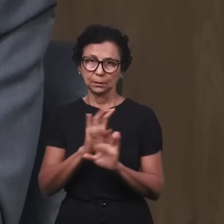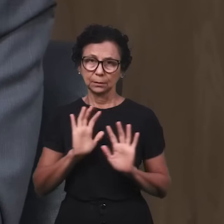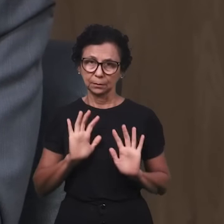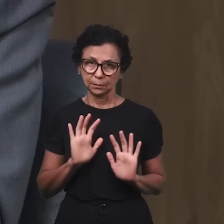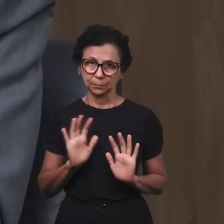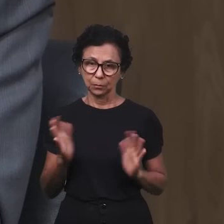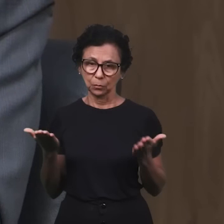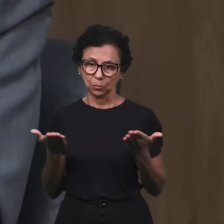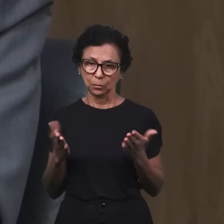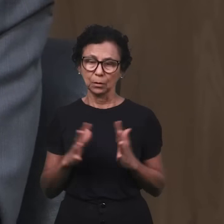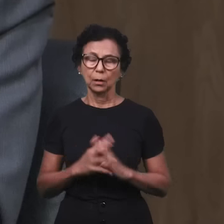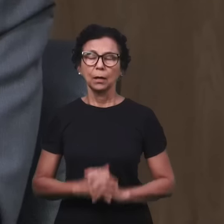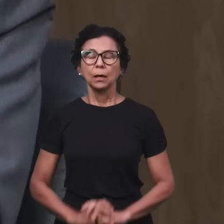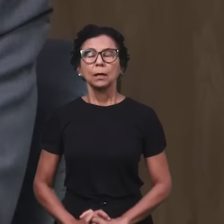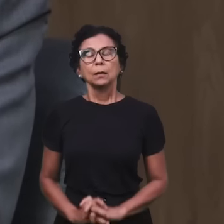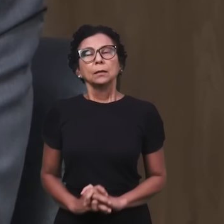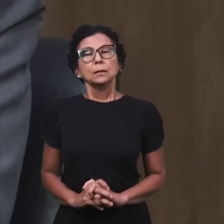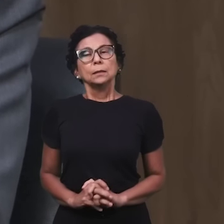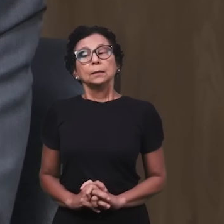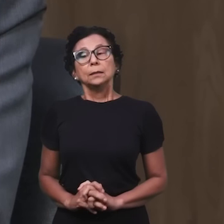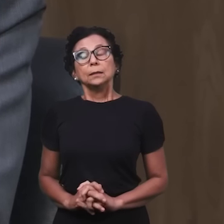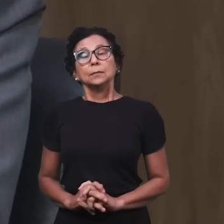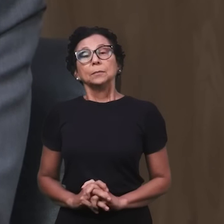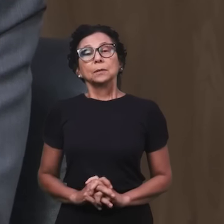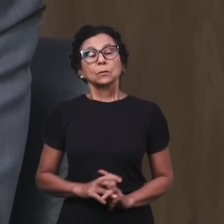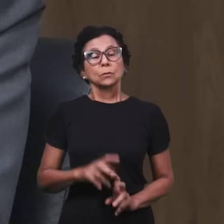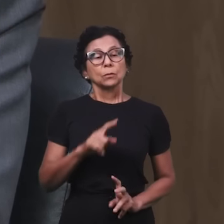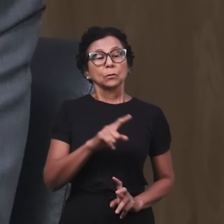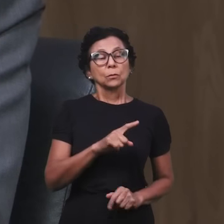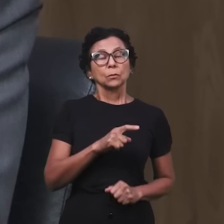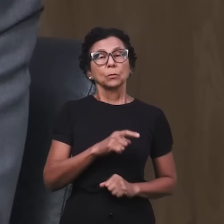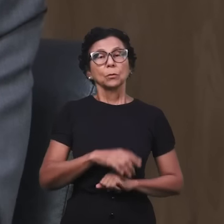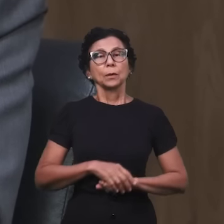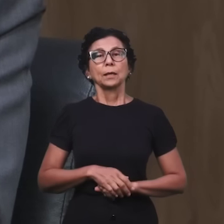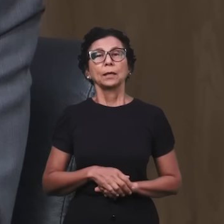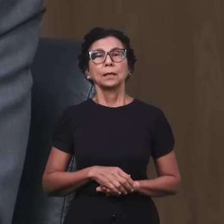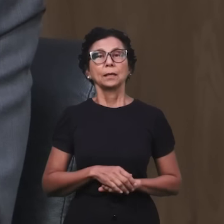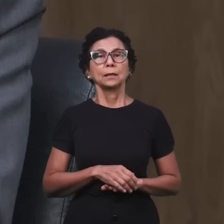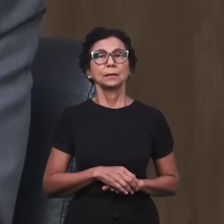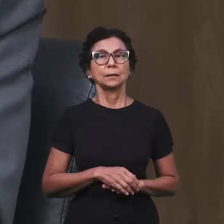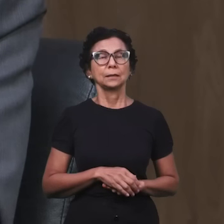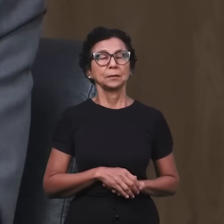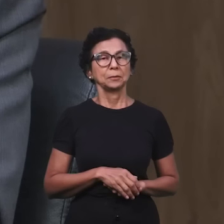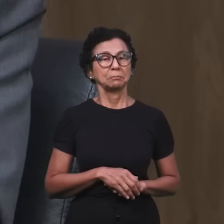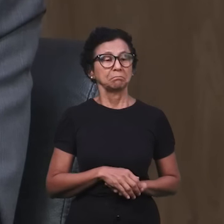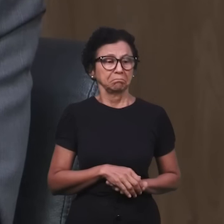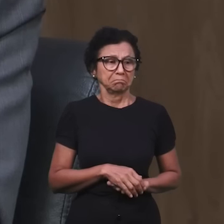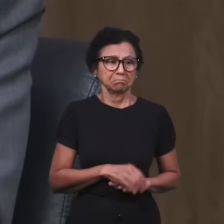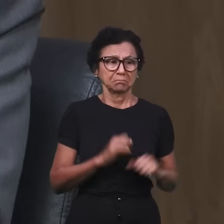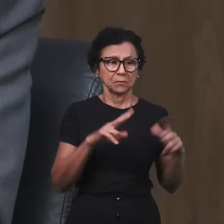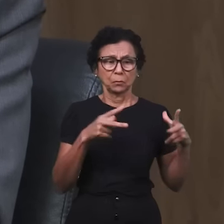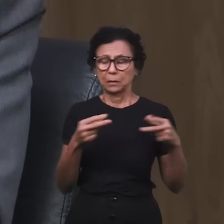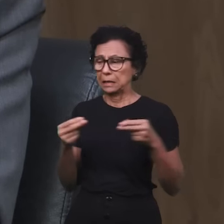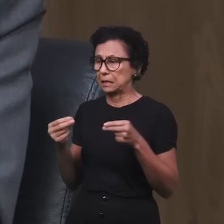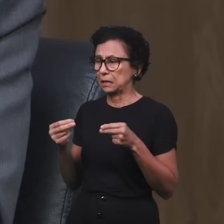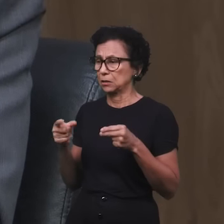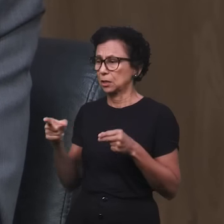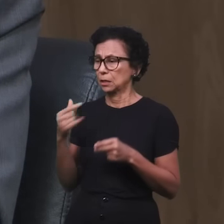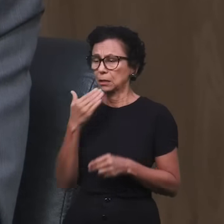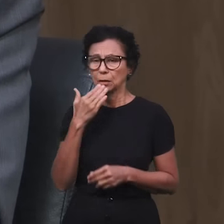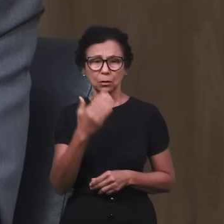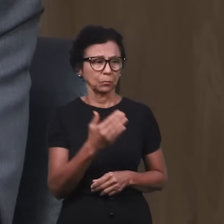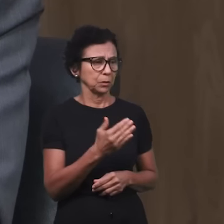ele, então, vai presentear Eliseu, ele vai dar um presente. Eliseu não pediu, Eliseu não